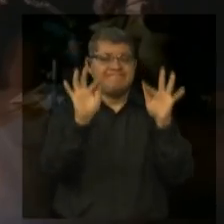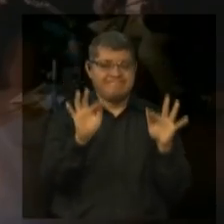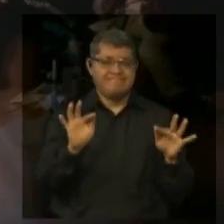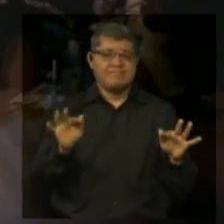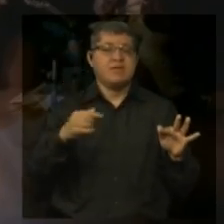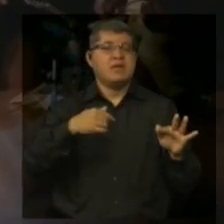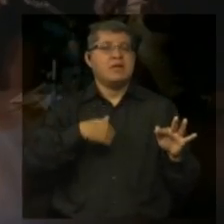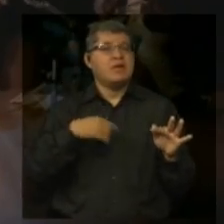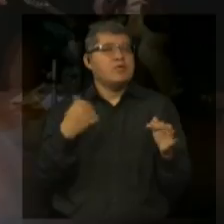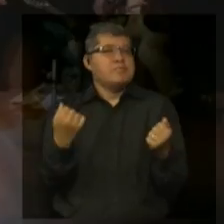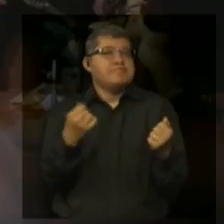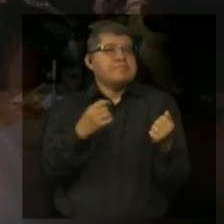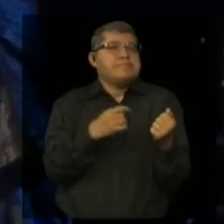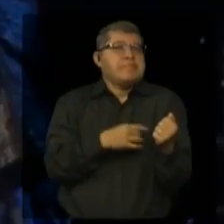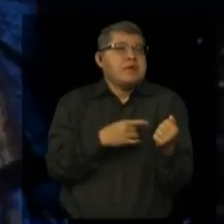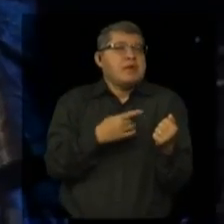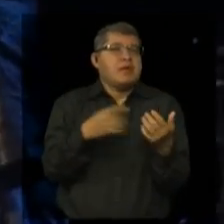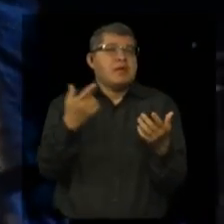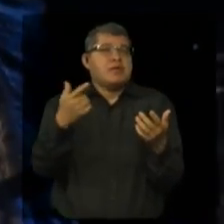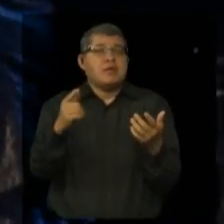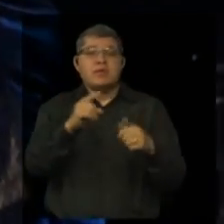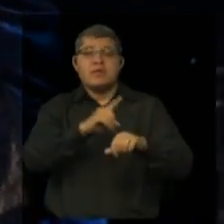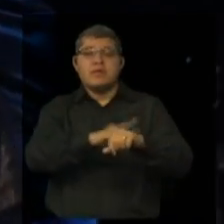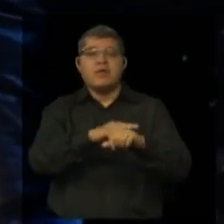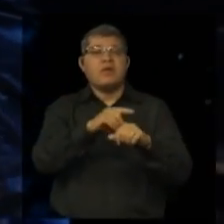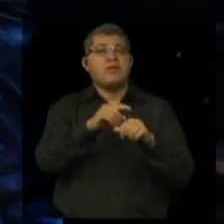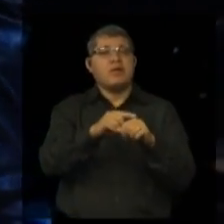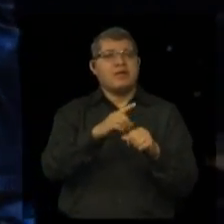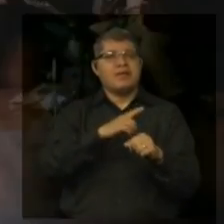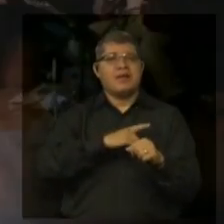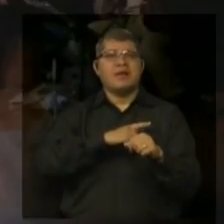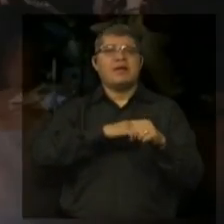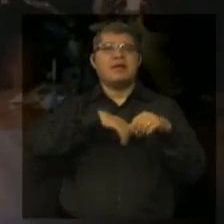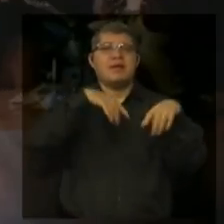ser feliz. Tenho medo de não ter tempo